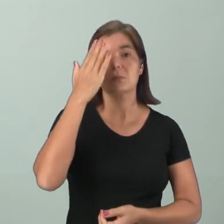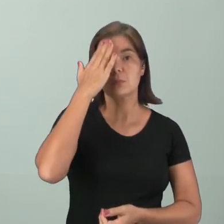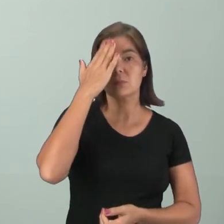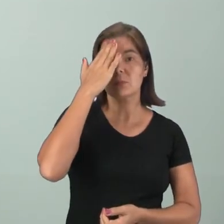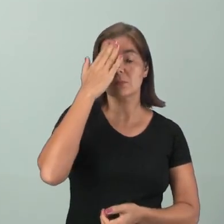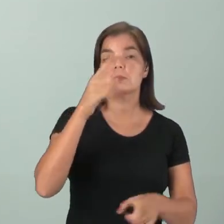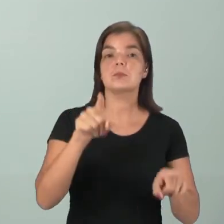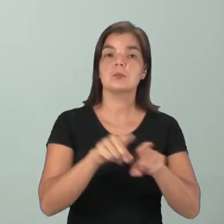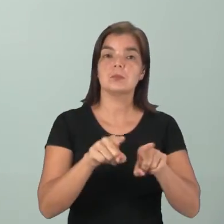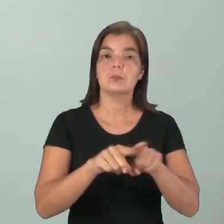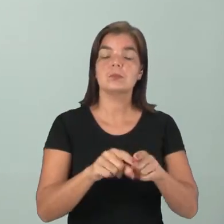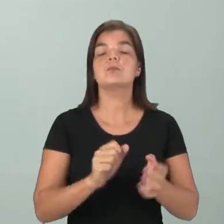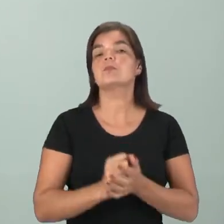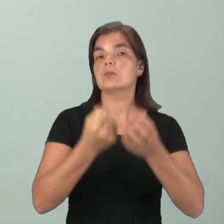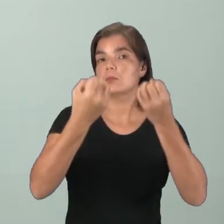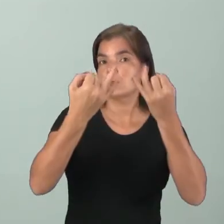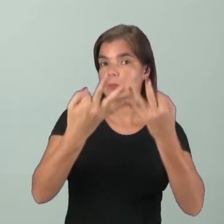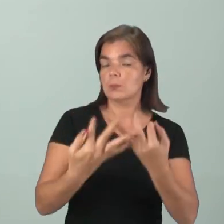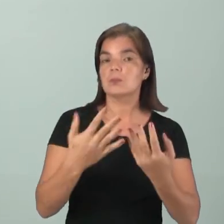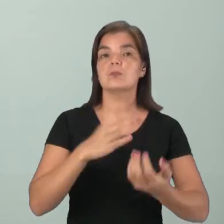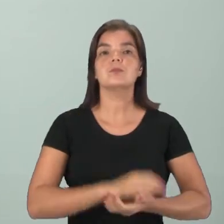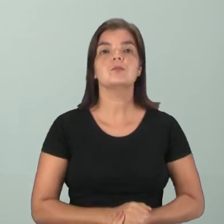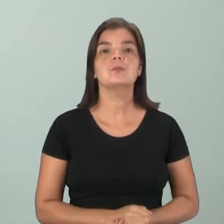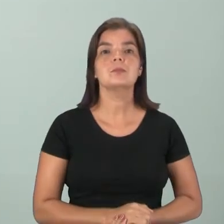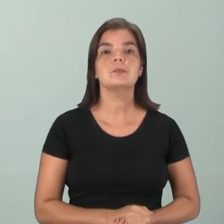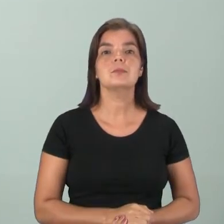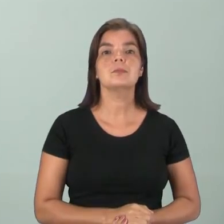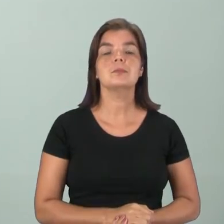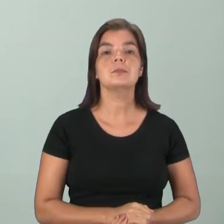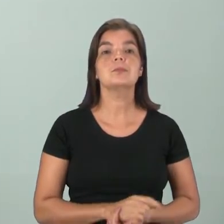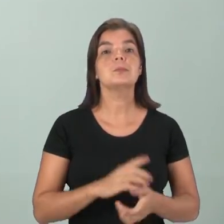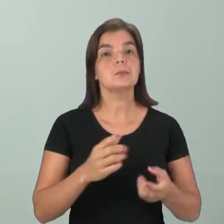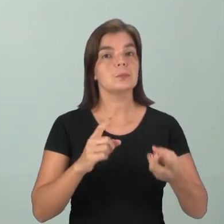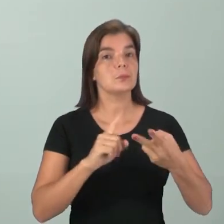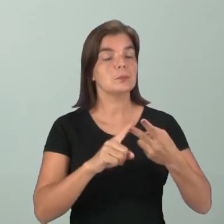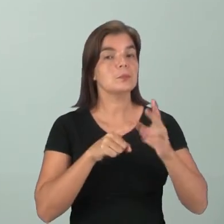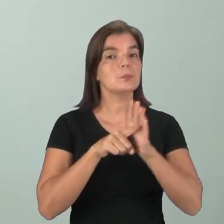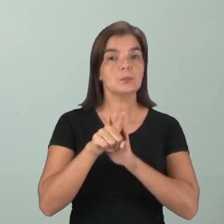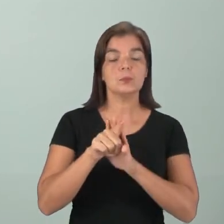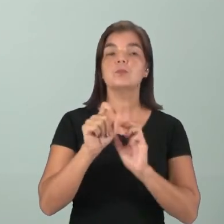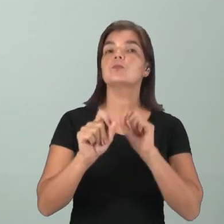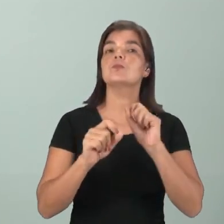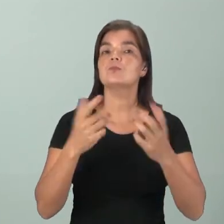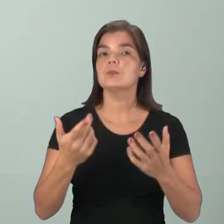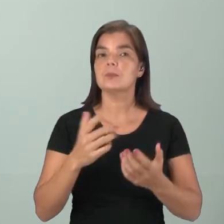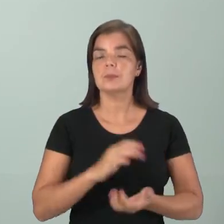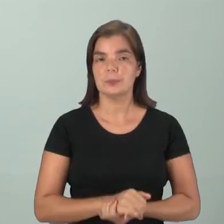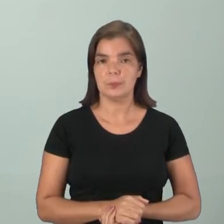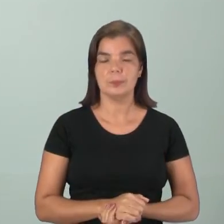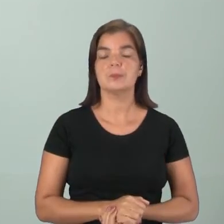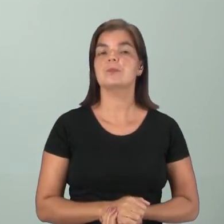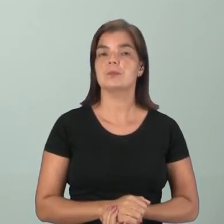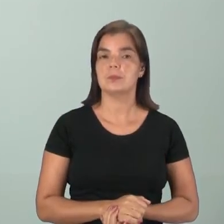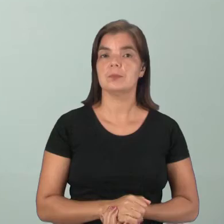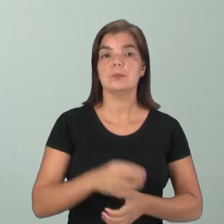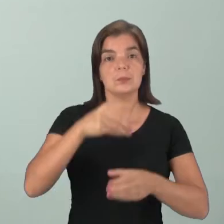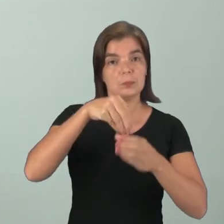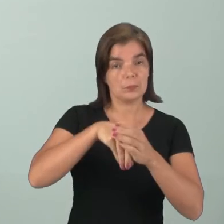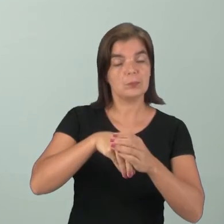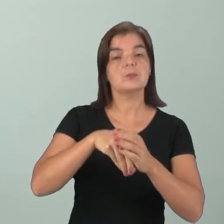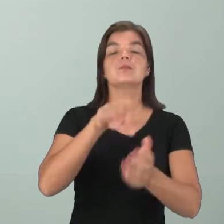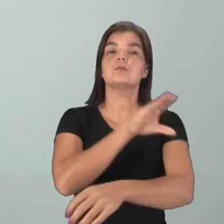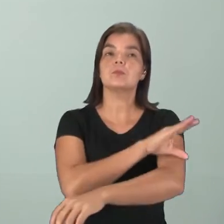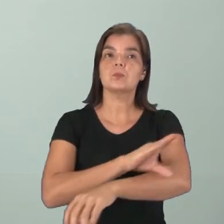que é importante a gente entender nesse aspecto de conceito, conceitual. E aí a gente vai fazer a segunda questão, que é